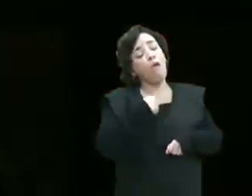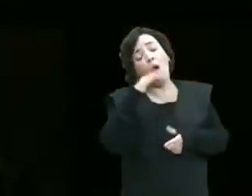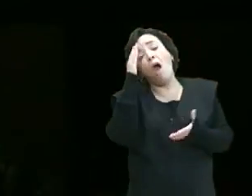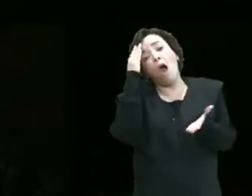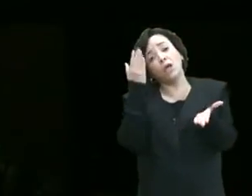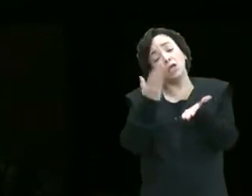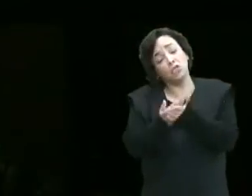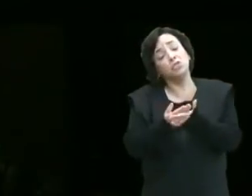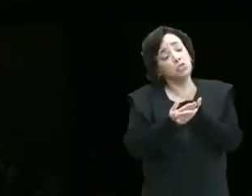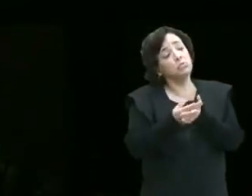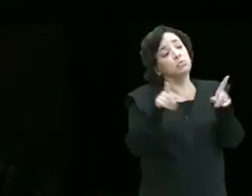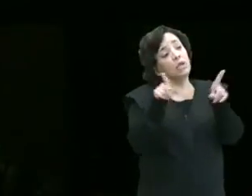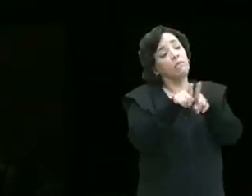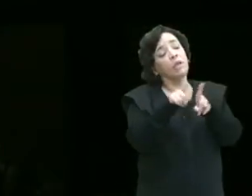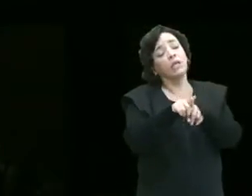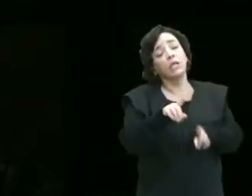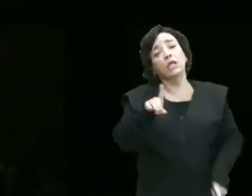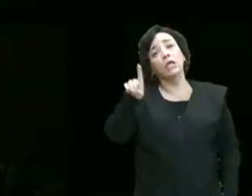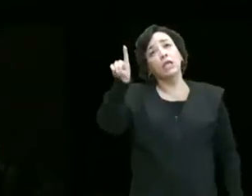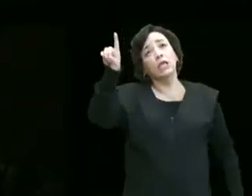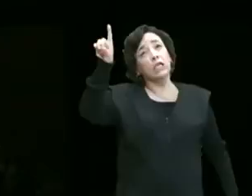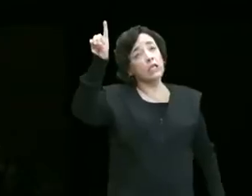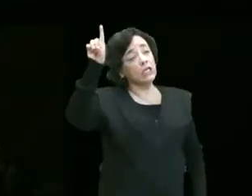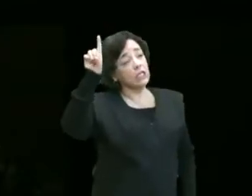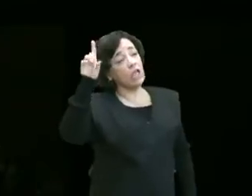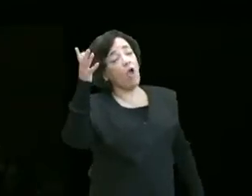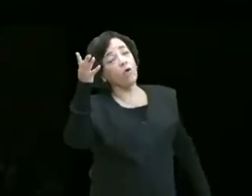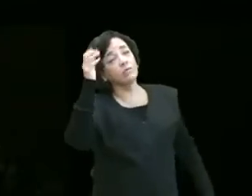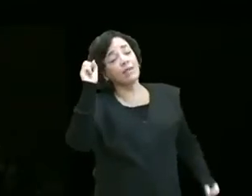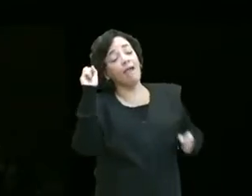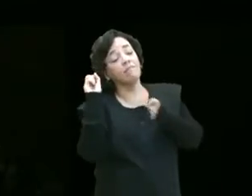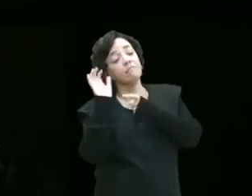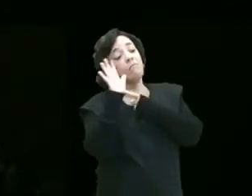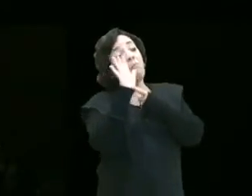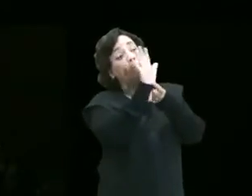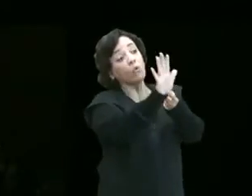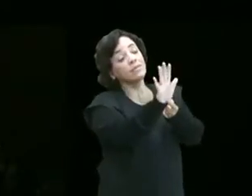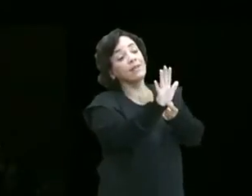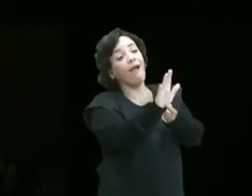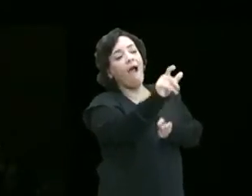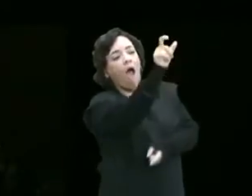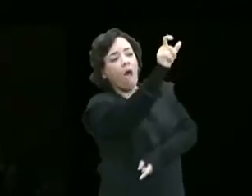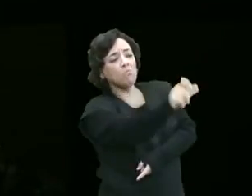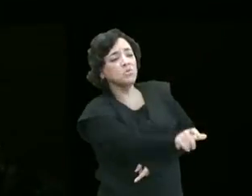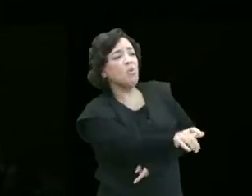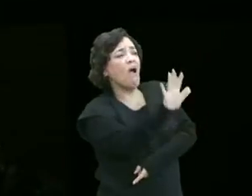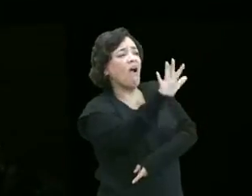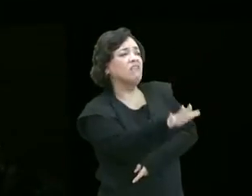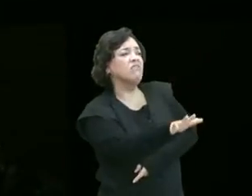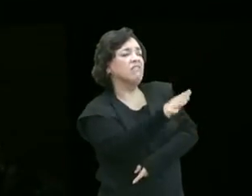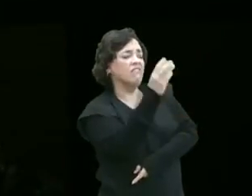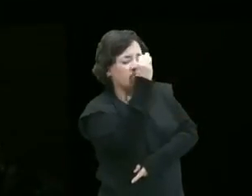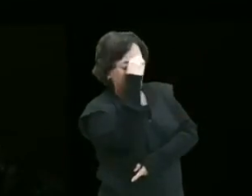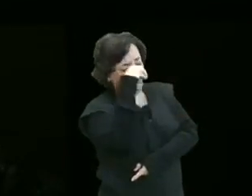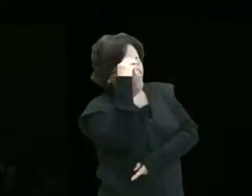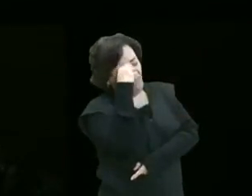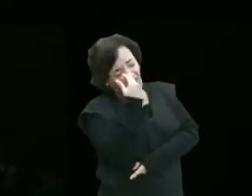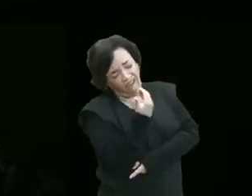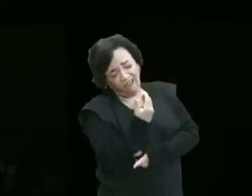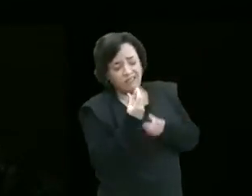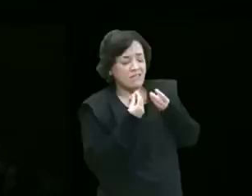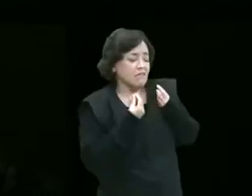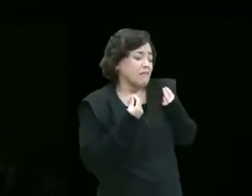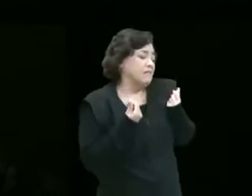tem uma predileção para se revelar àqueles que se encontram fracos,